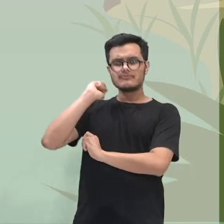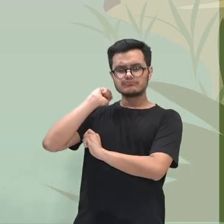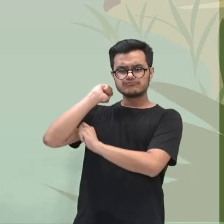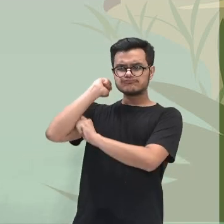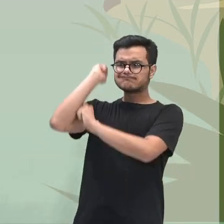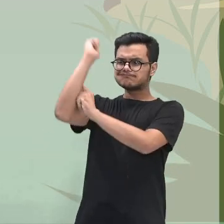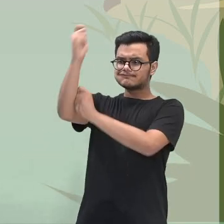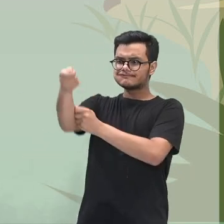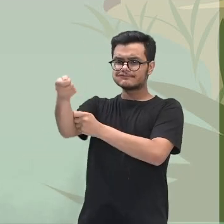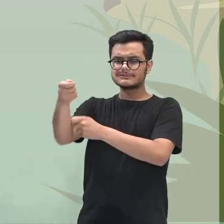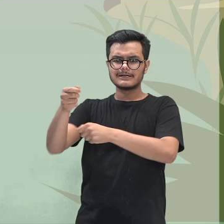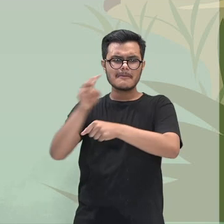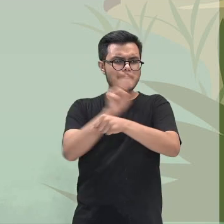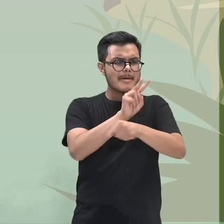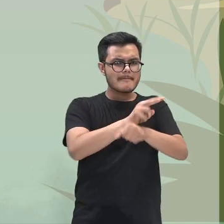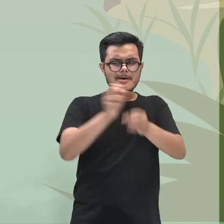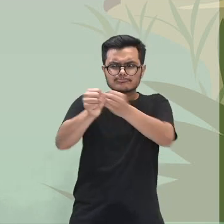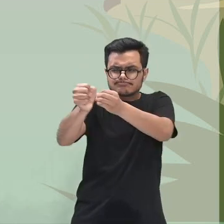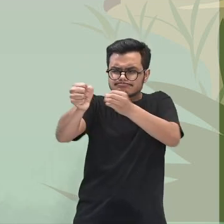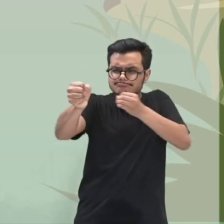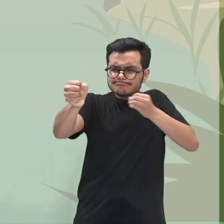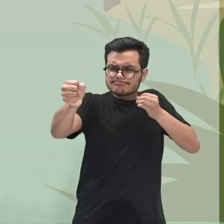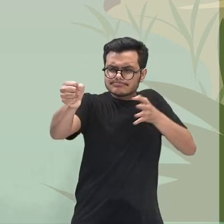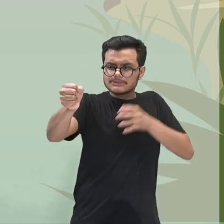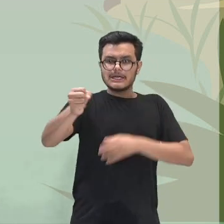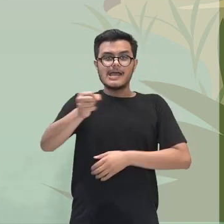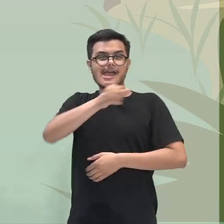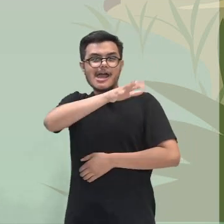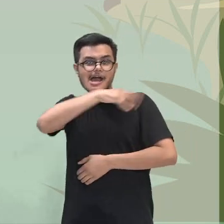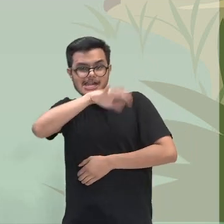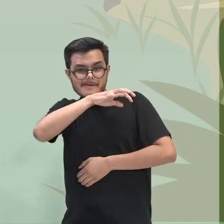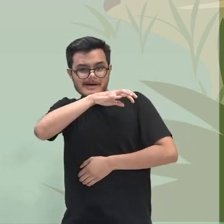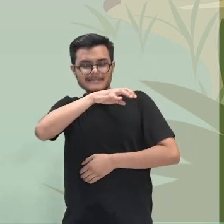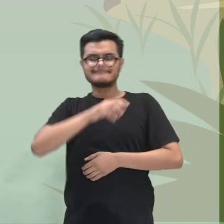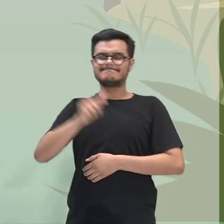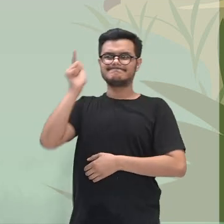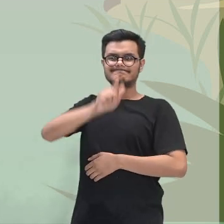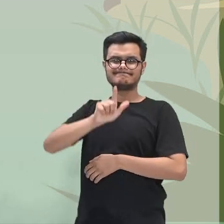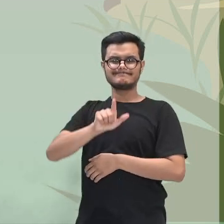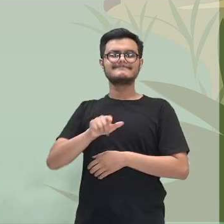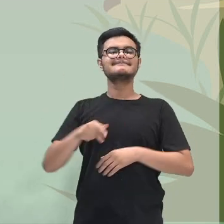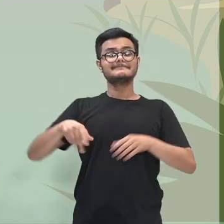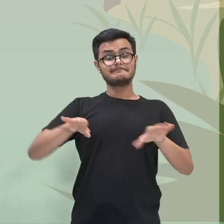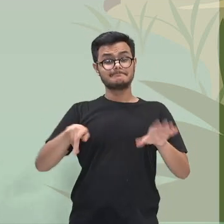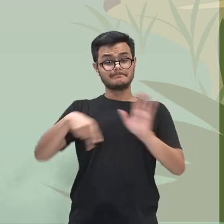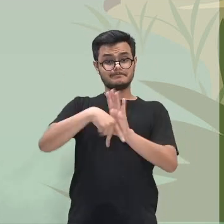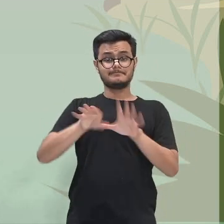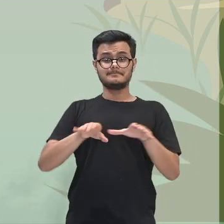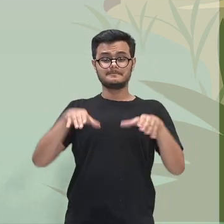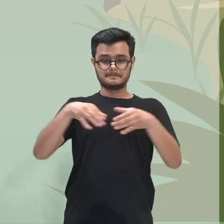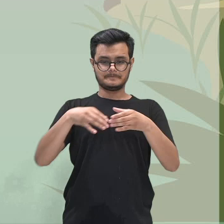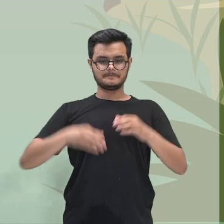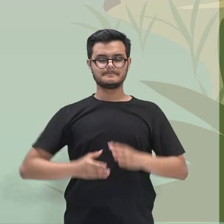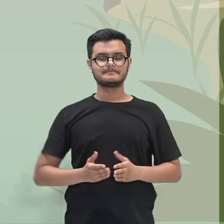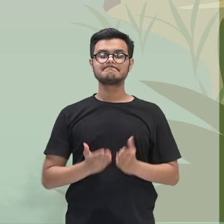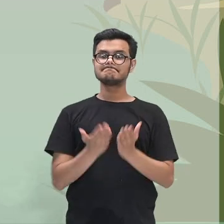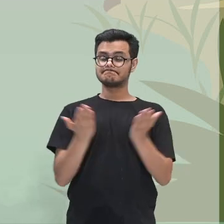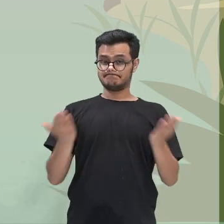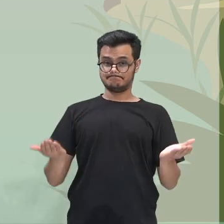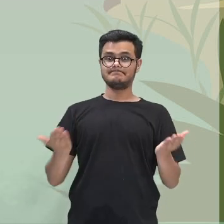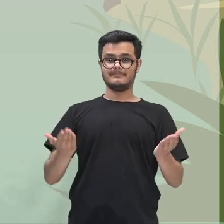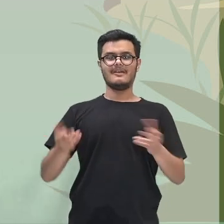caça, que desempenhavam papéis fundamentais na subsistência dessas comunidades. Então a gente vai ver que as